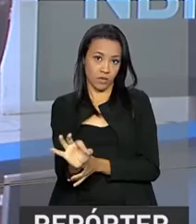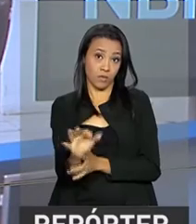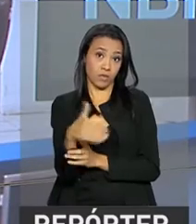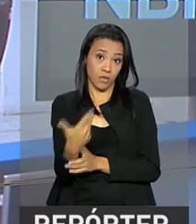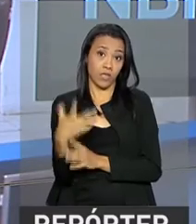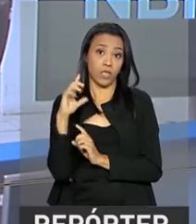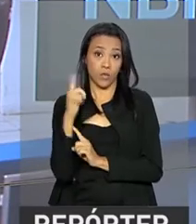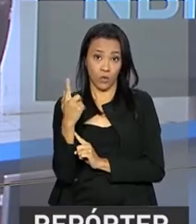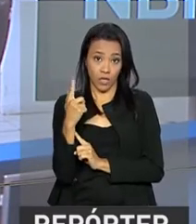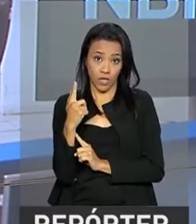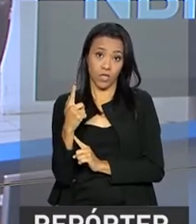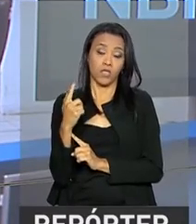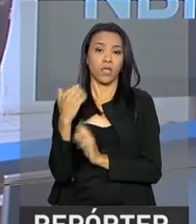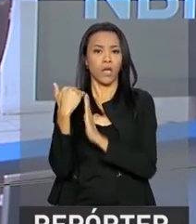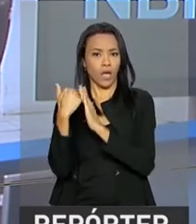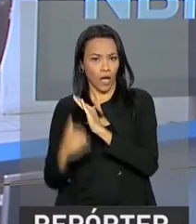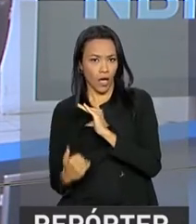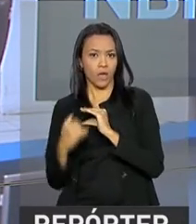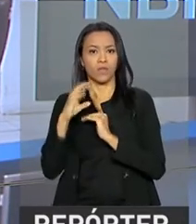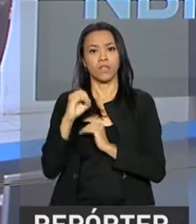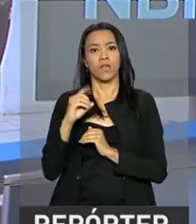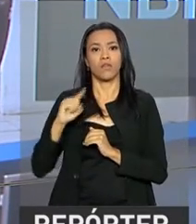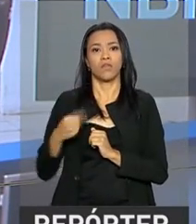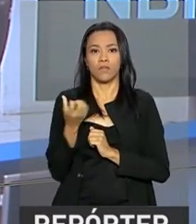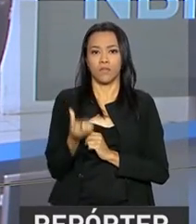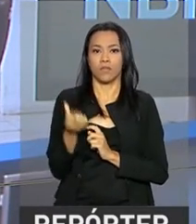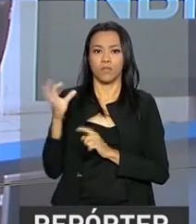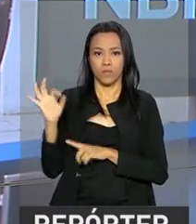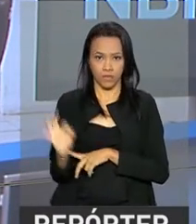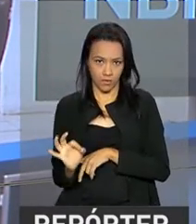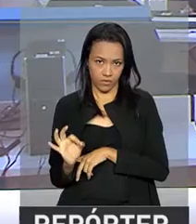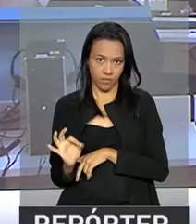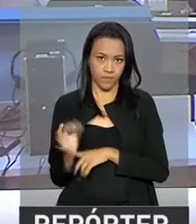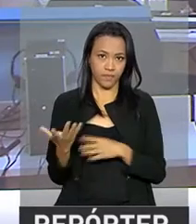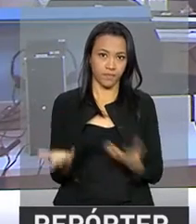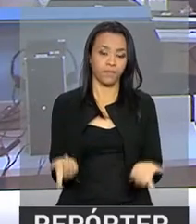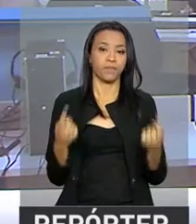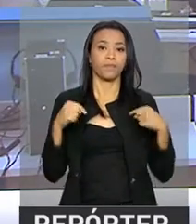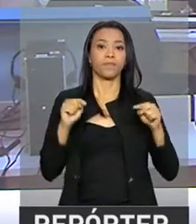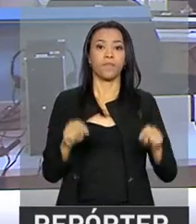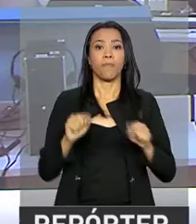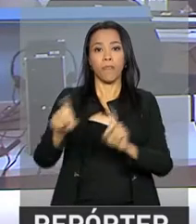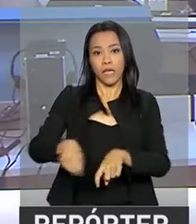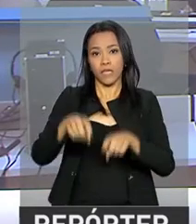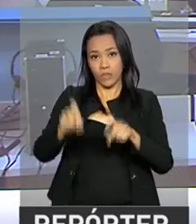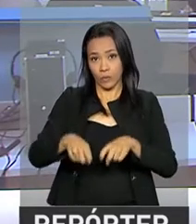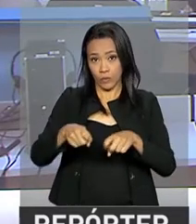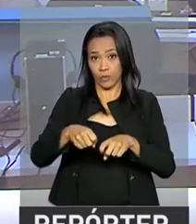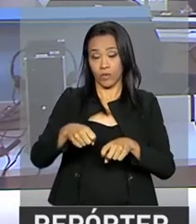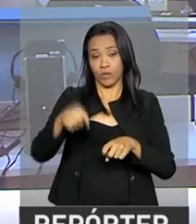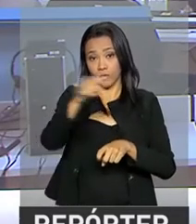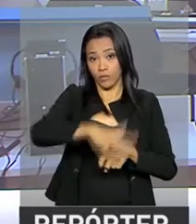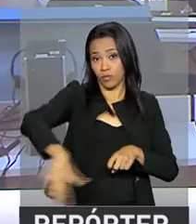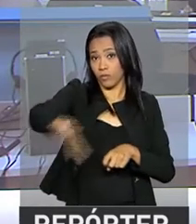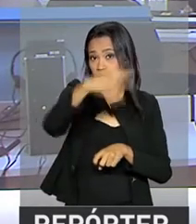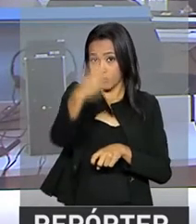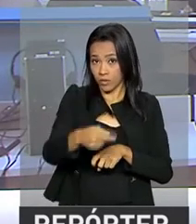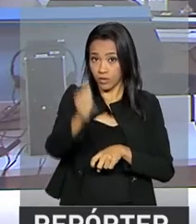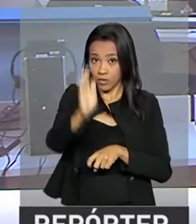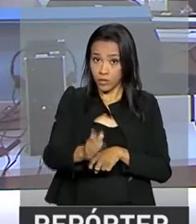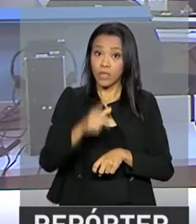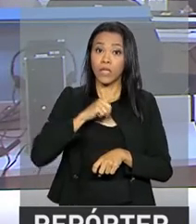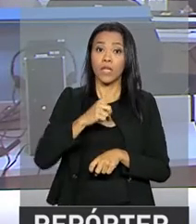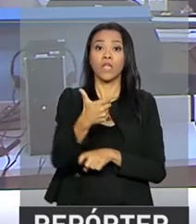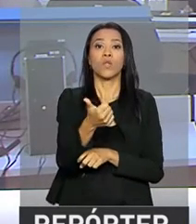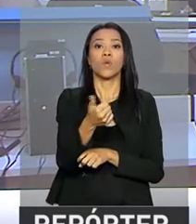enquanto em Goiânia houve queda de 0,6%. E agricultores de todo o país terão 12 bilhões